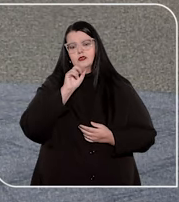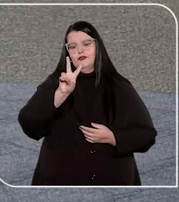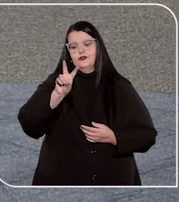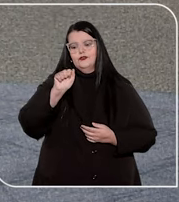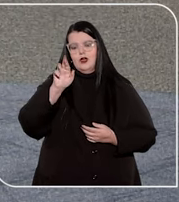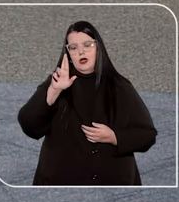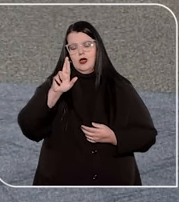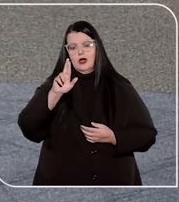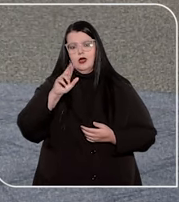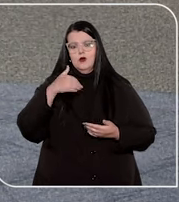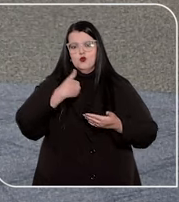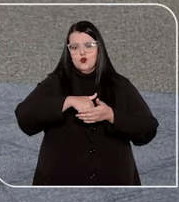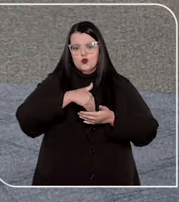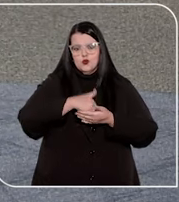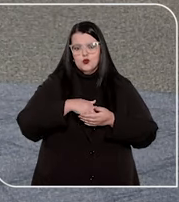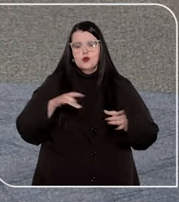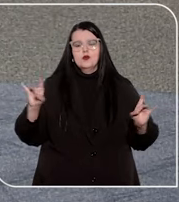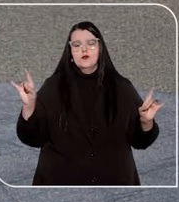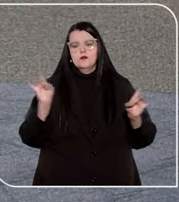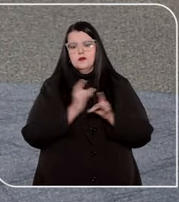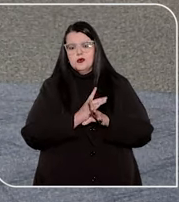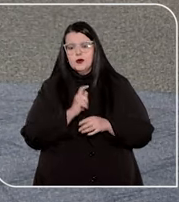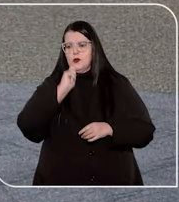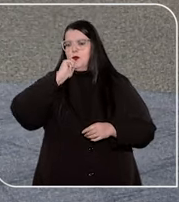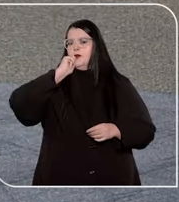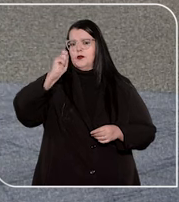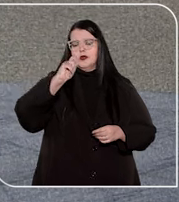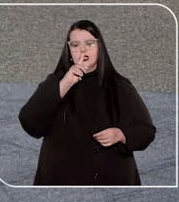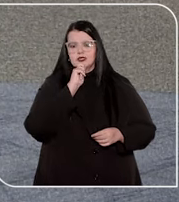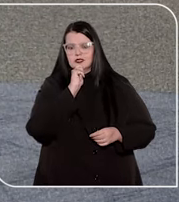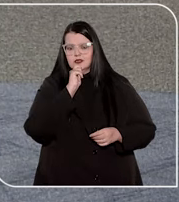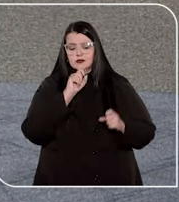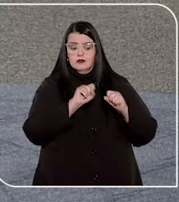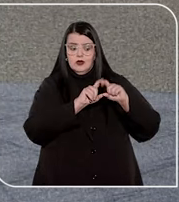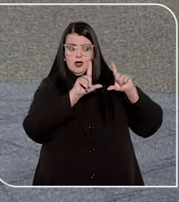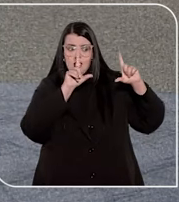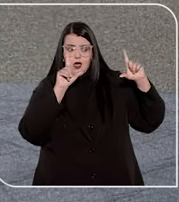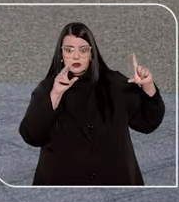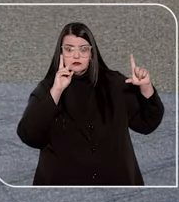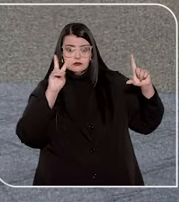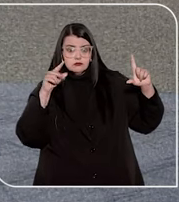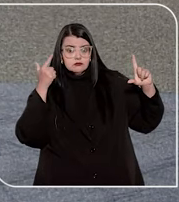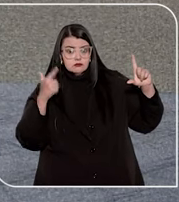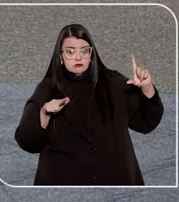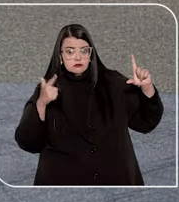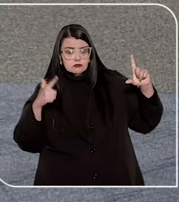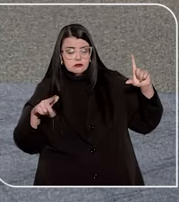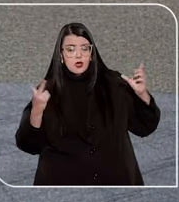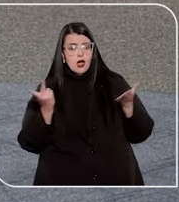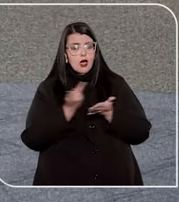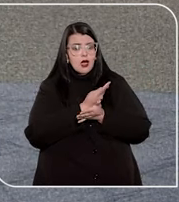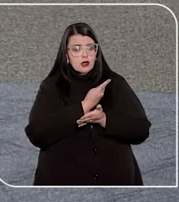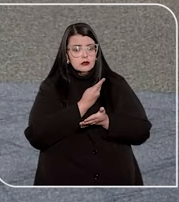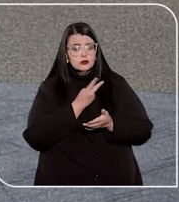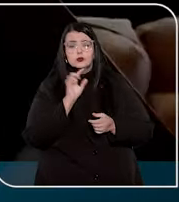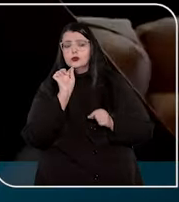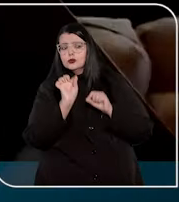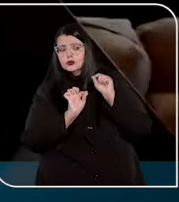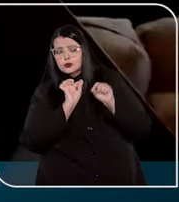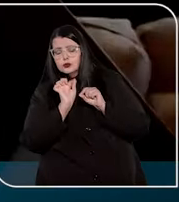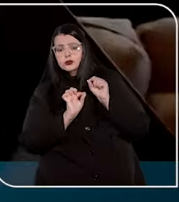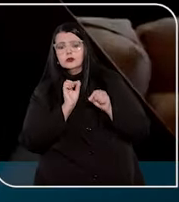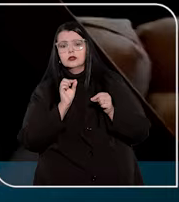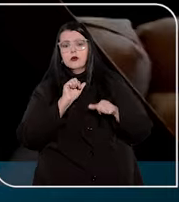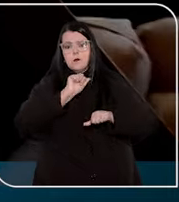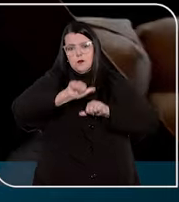praticamente acabou. O juiz só não apitou o fim ainda, porque ele vai abrir a telinha do VAR para ver várias vezes no replay e ver se ele vai modificar